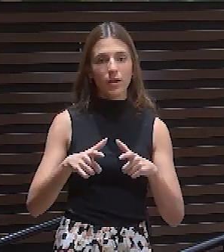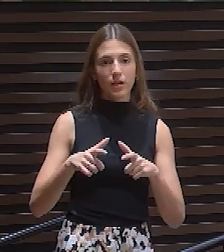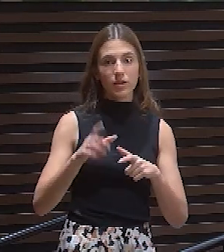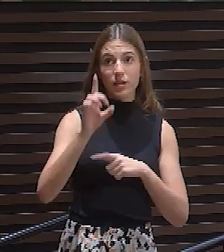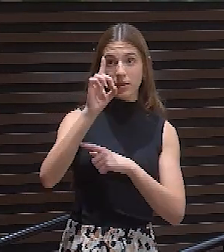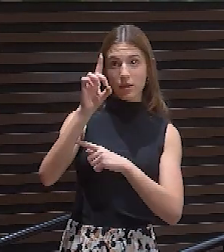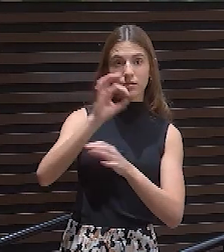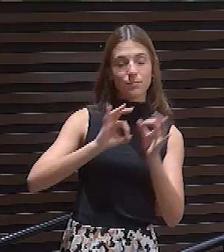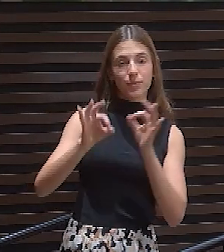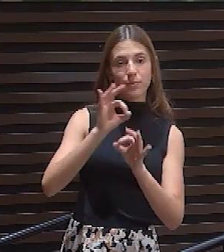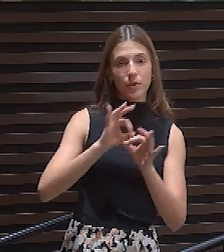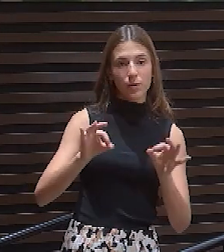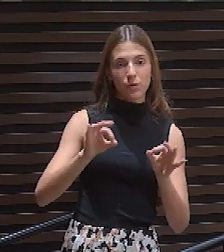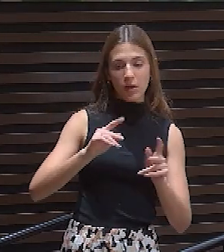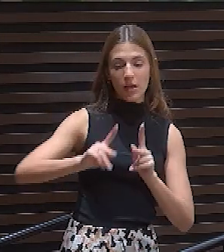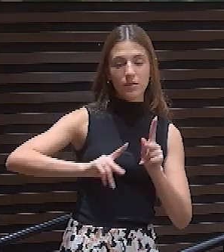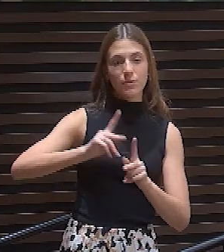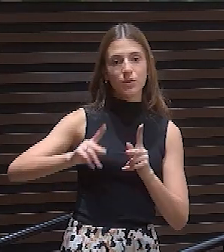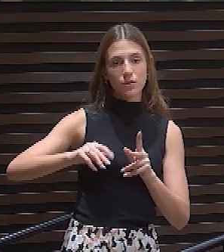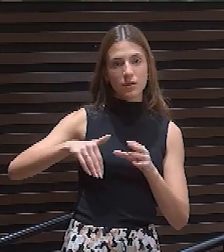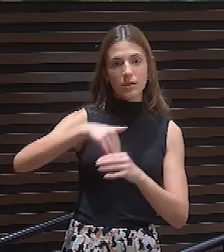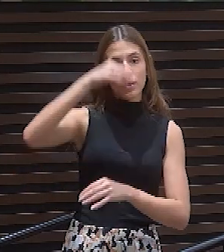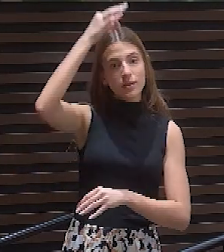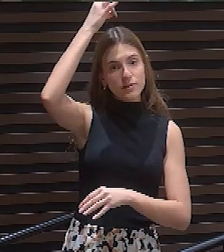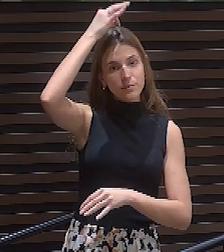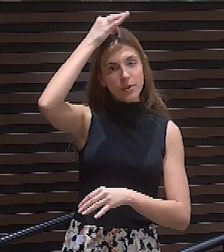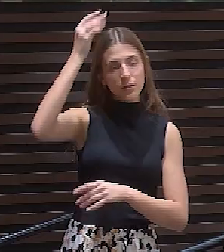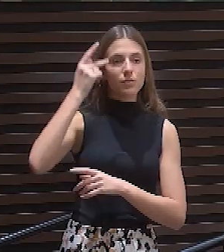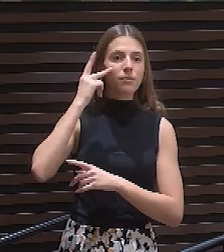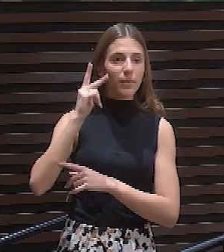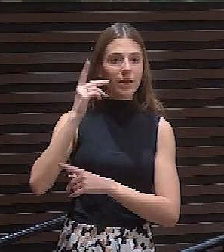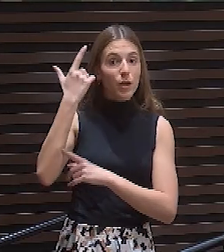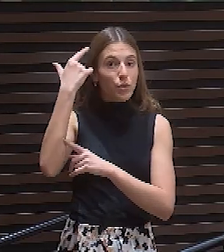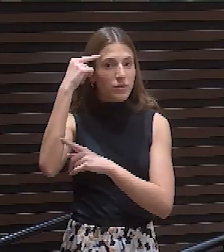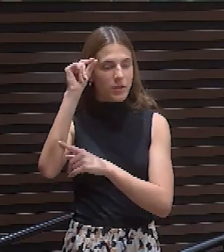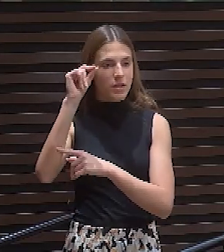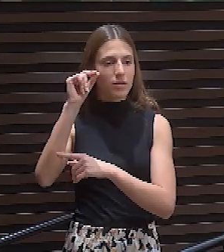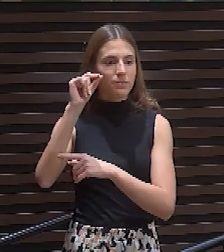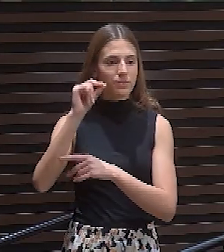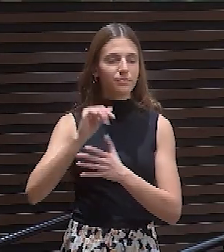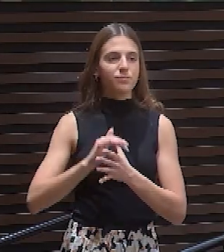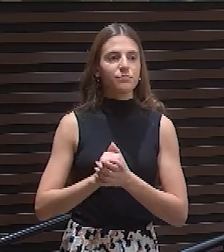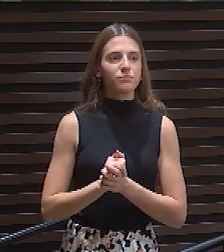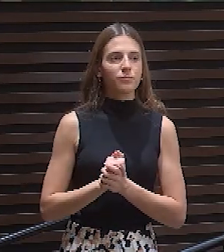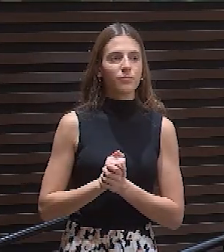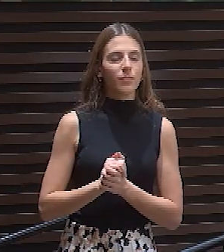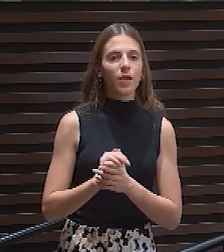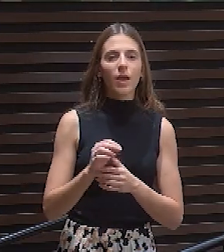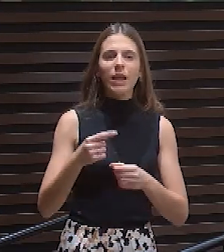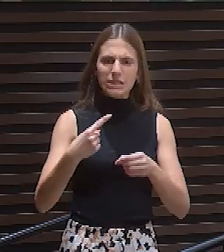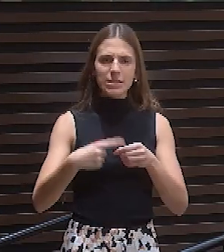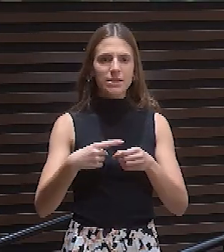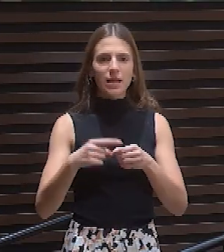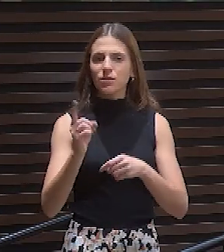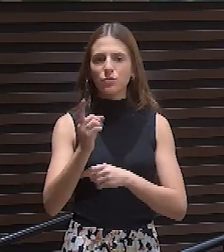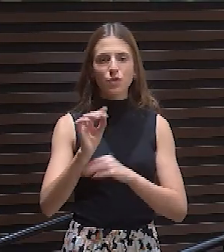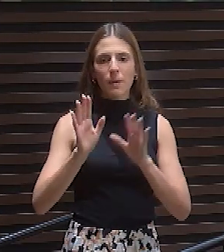povo para a conquista. Gilgal não foi apenas uma pausa geográfica,